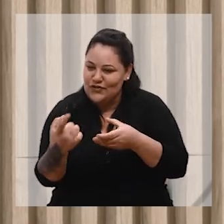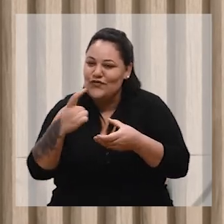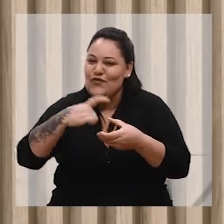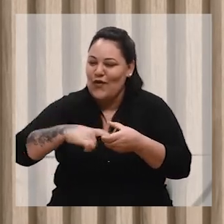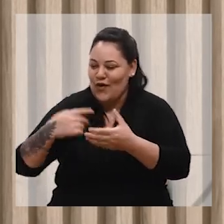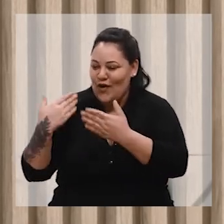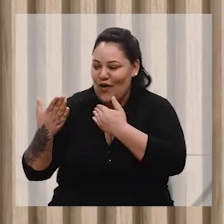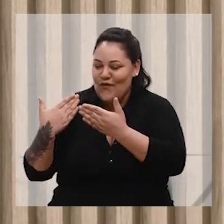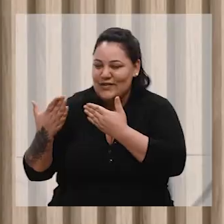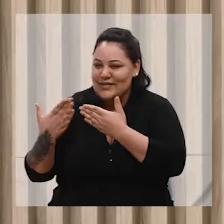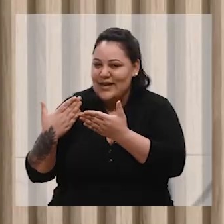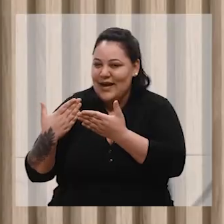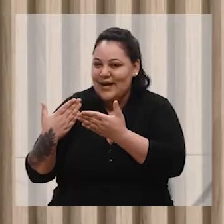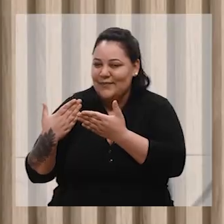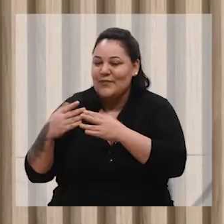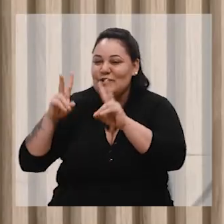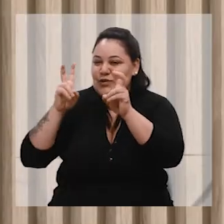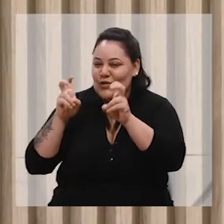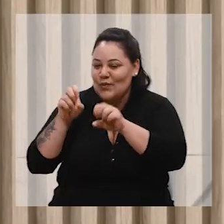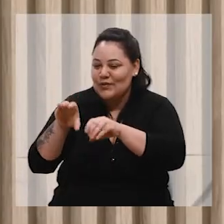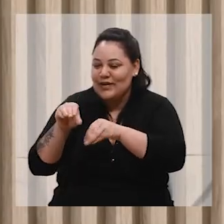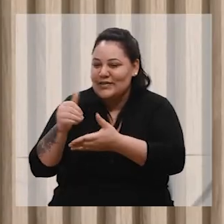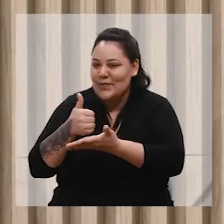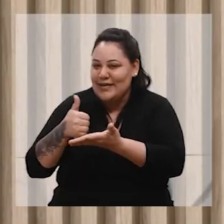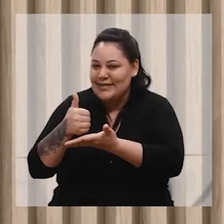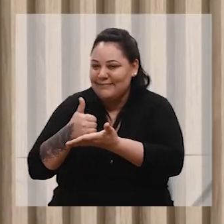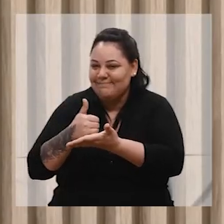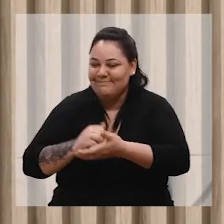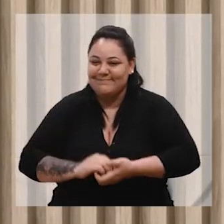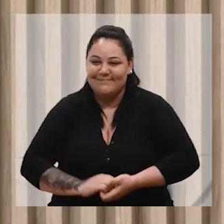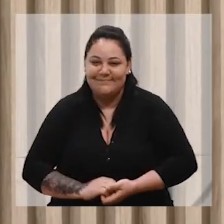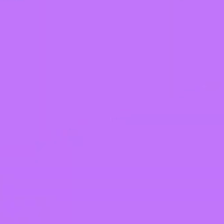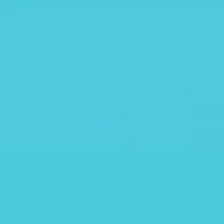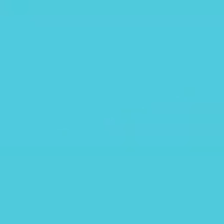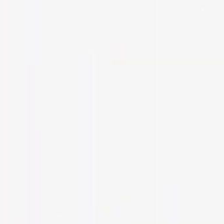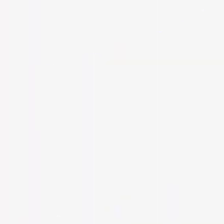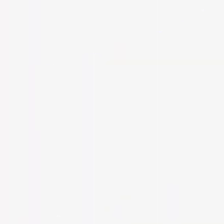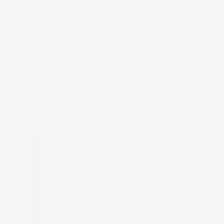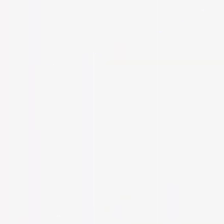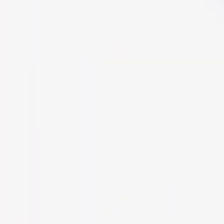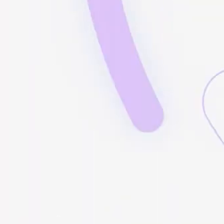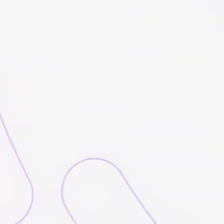um pouquinho, porque tem mais Roda de Saberes sobre educação básica.